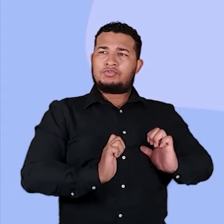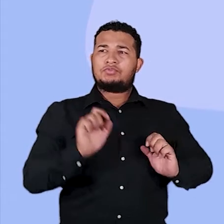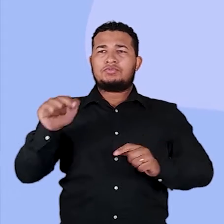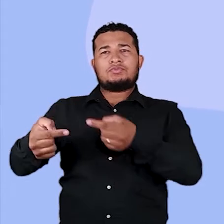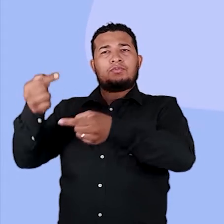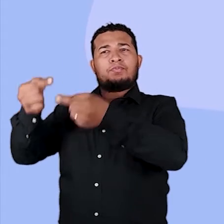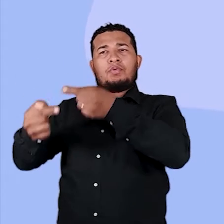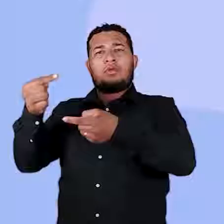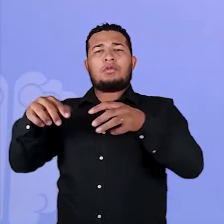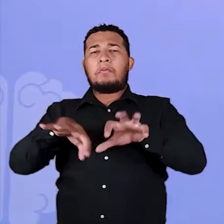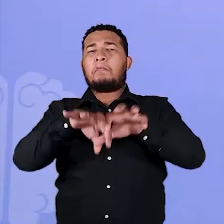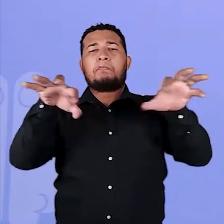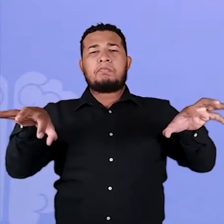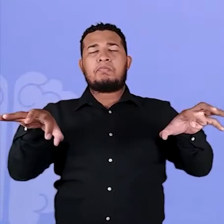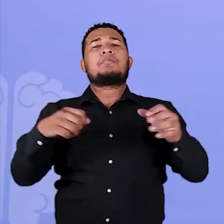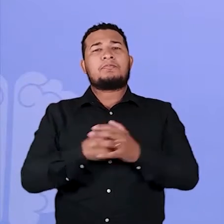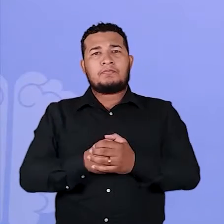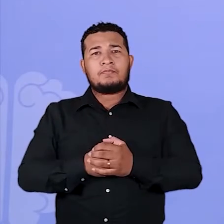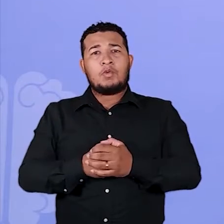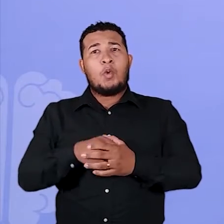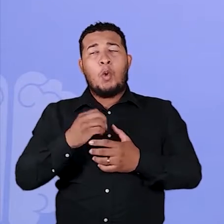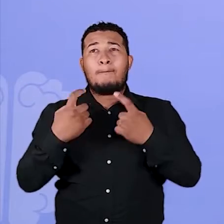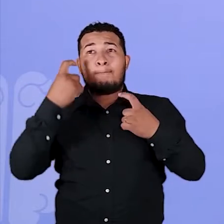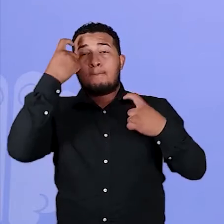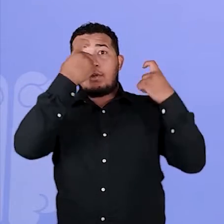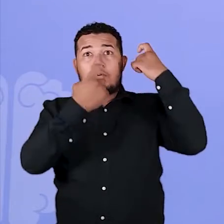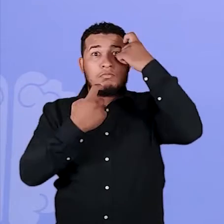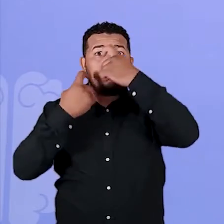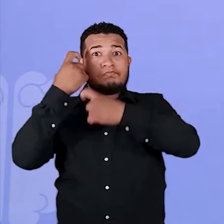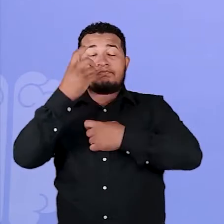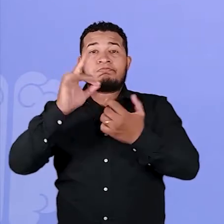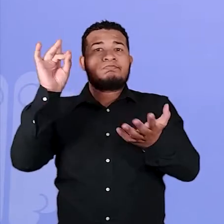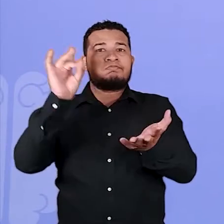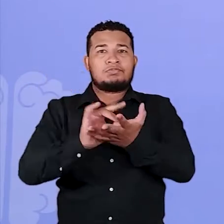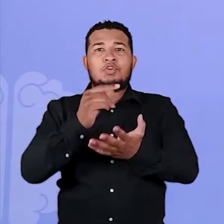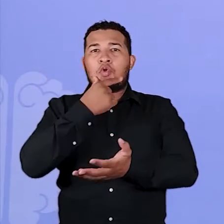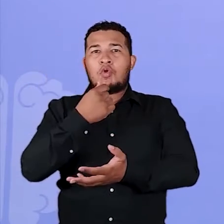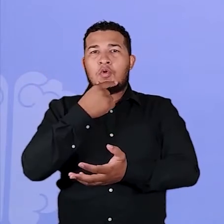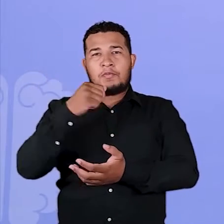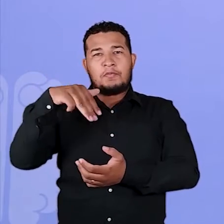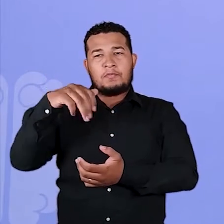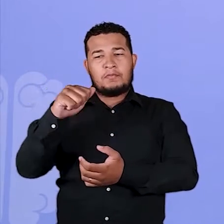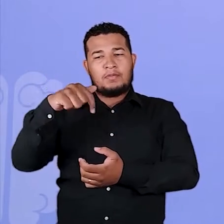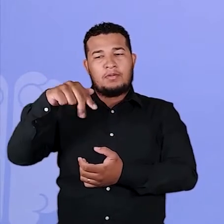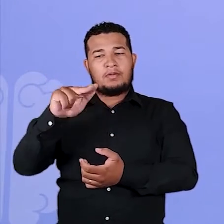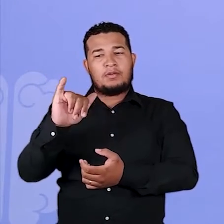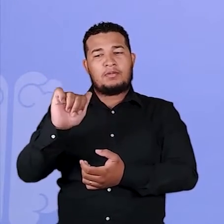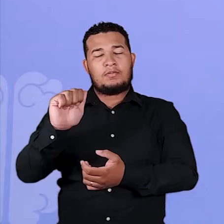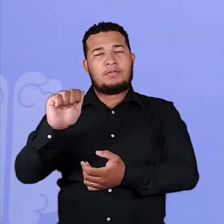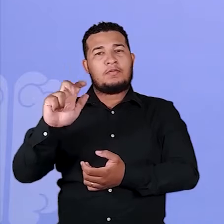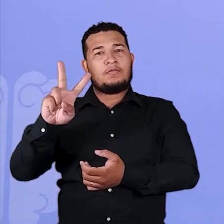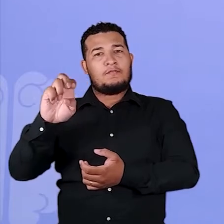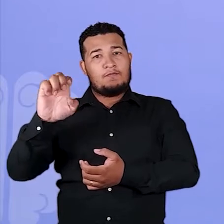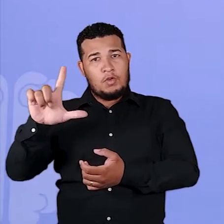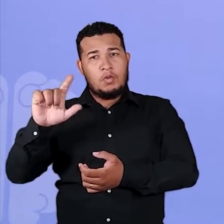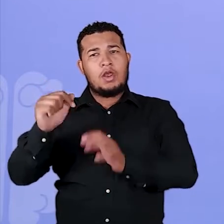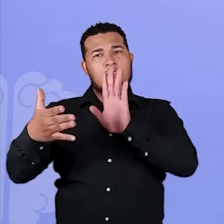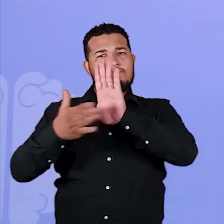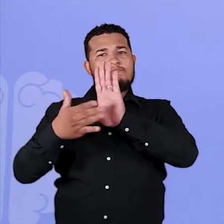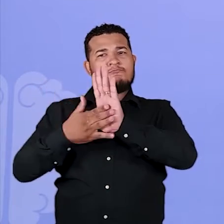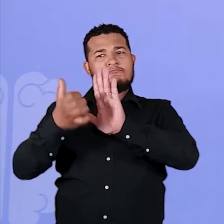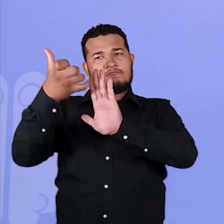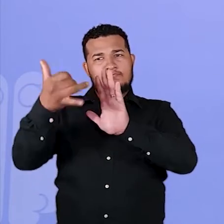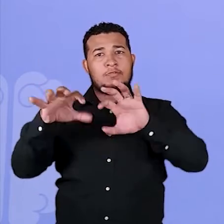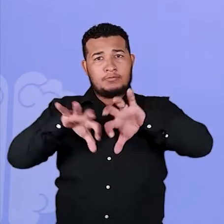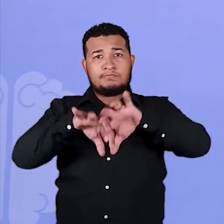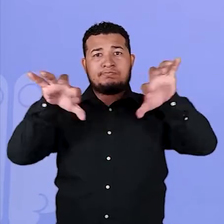e política? Qual é a grande preocupação de Maquiavel quando ele propõe